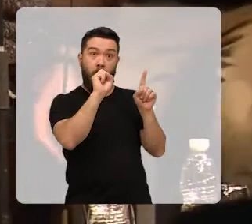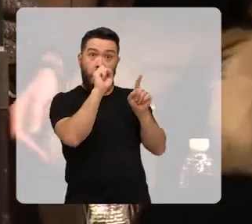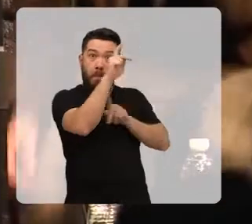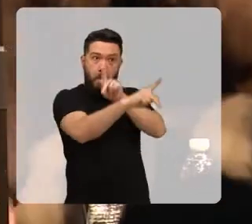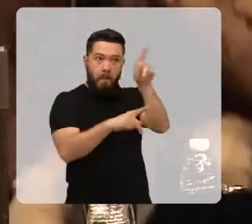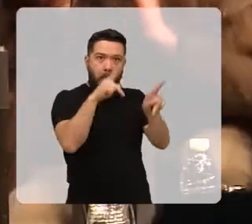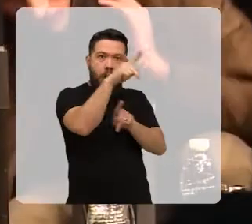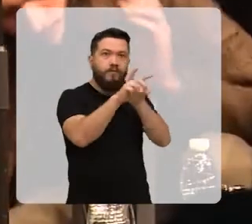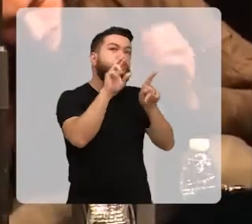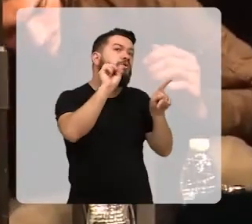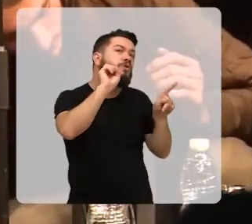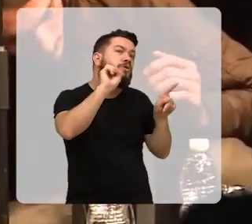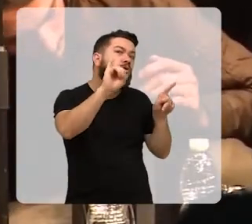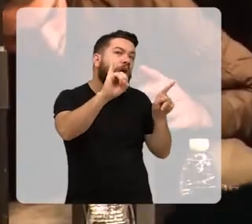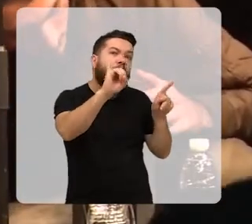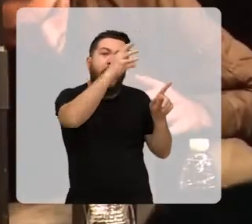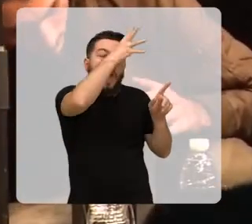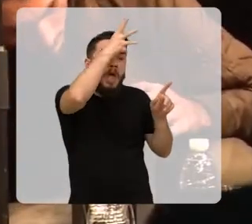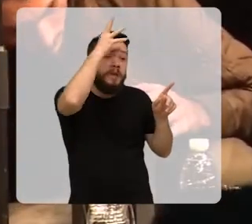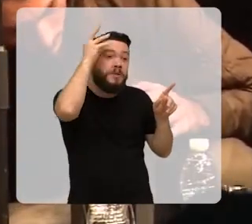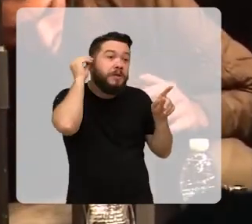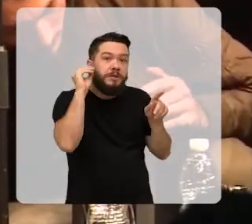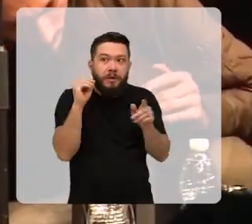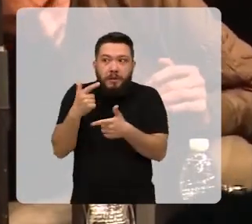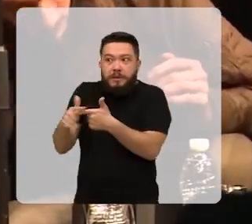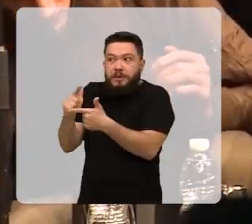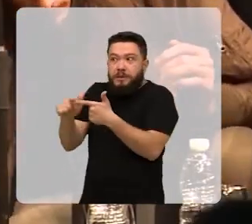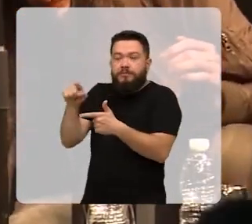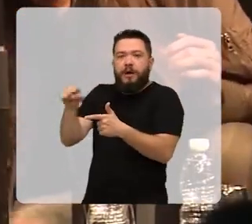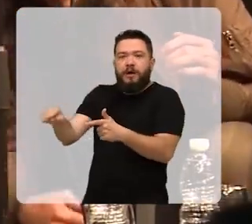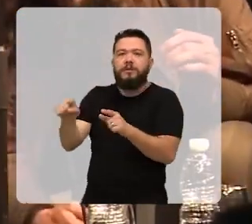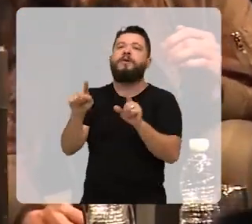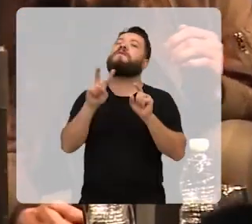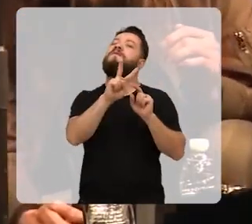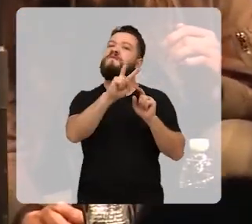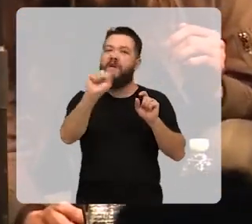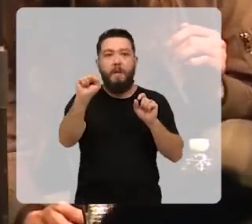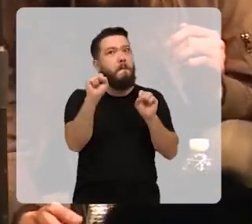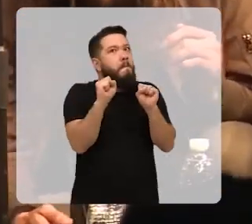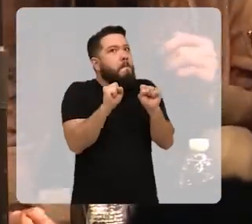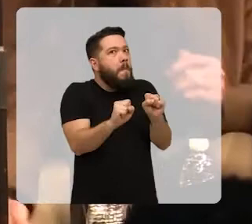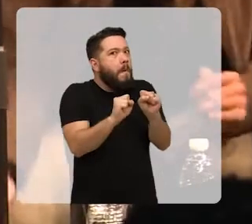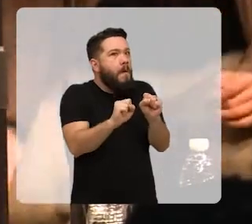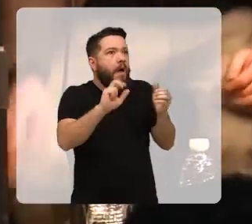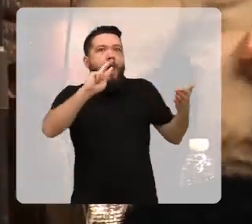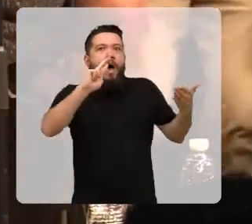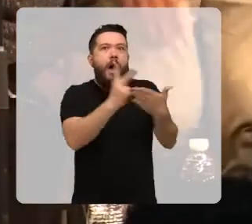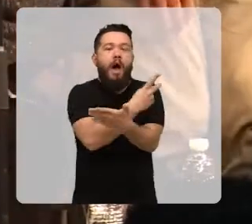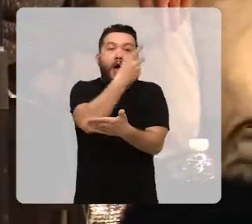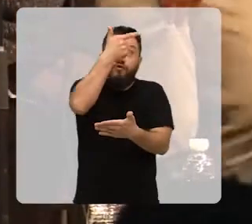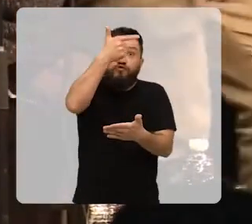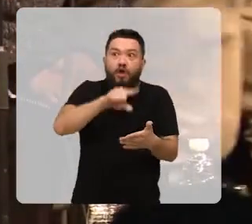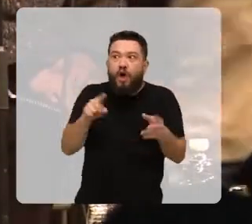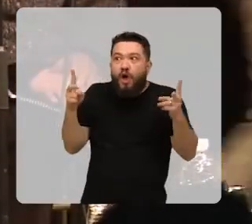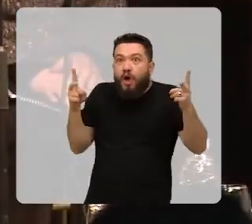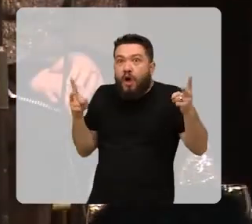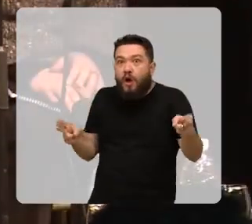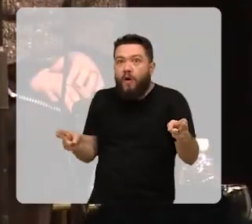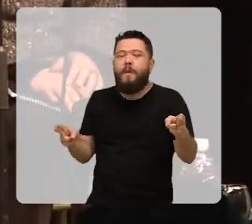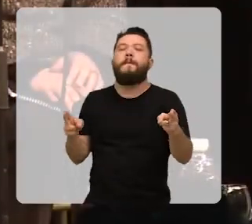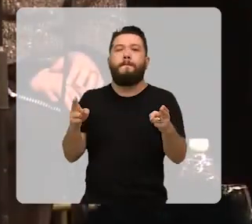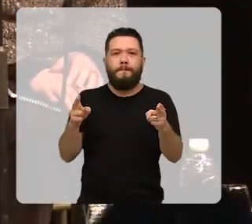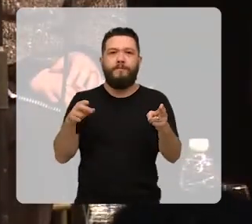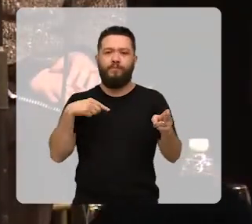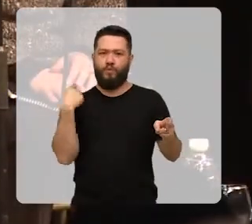necessário lembrar o Holocausto que ocorreu há apenas 70 anos. Por enquanto, vivem ainda